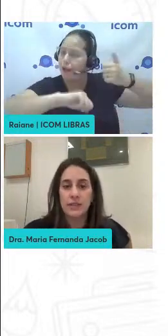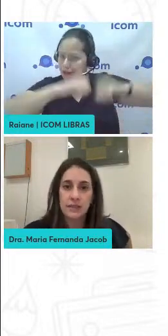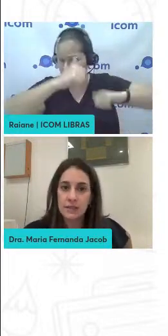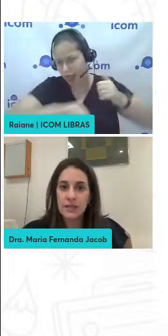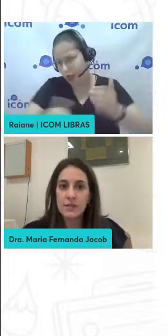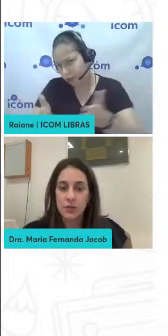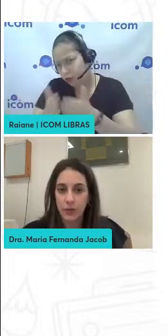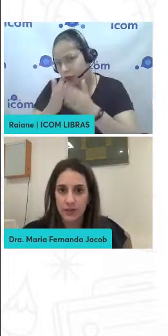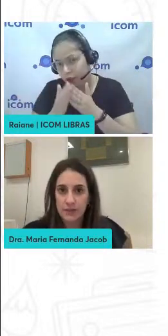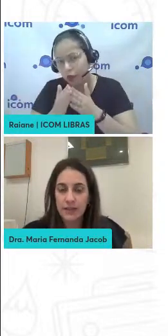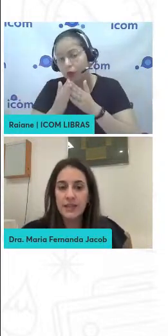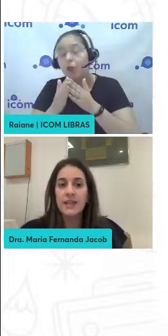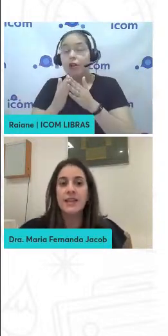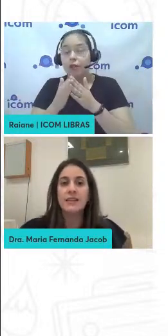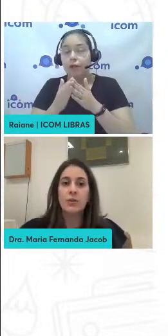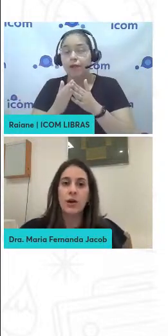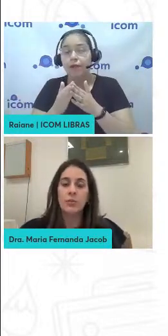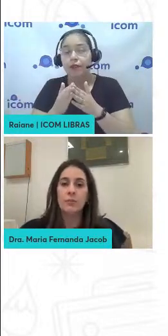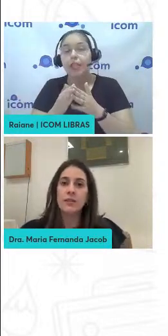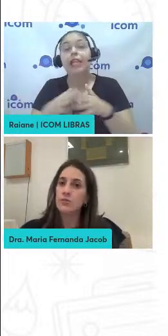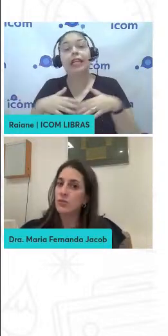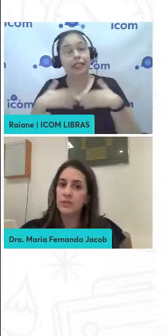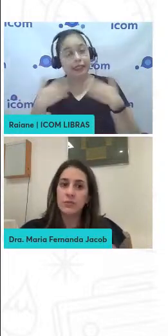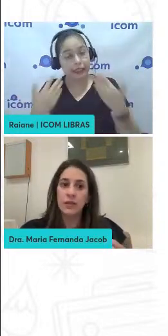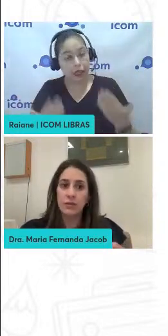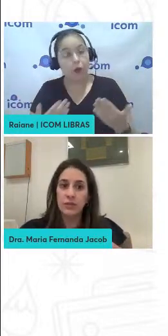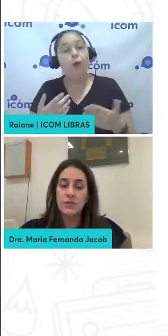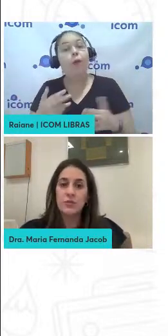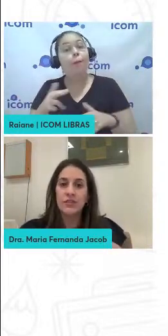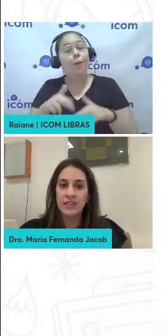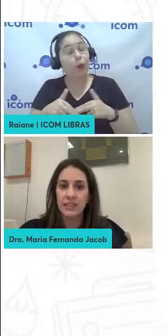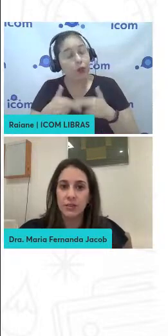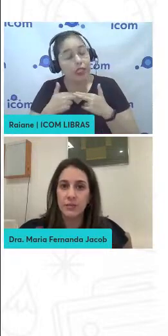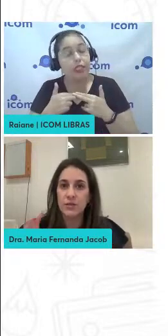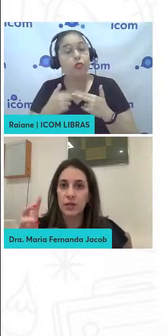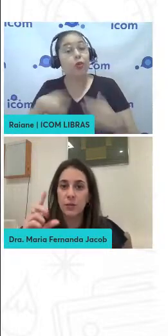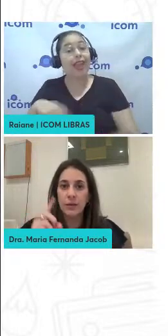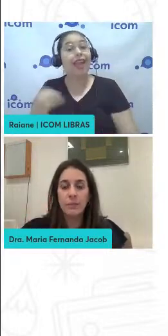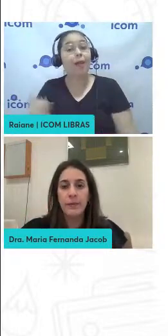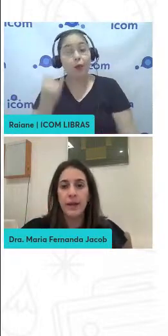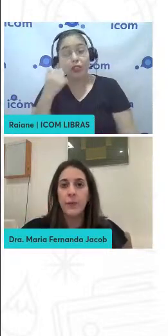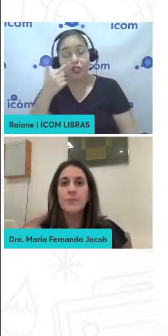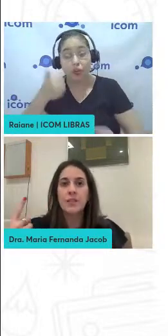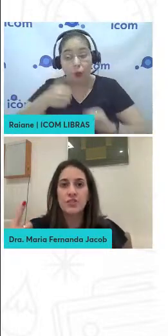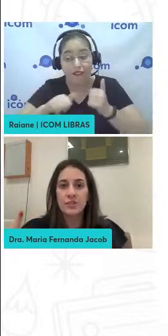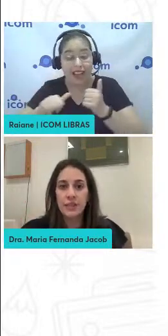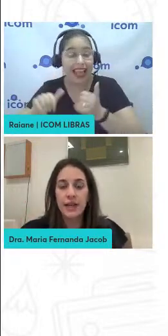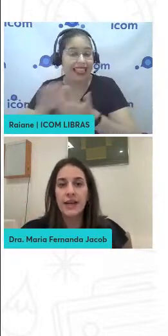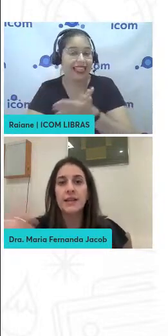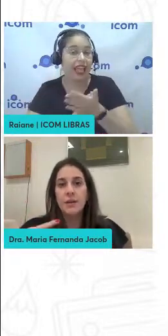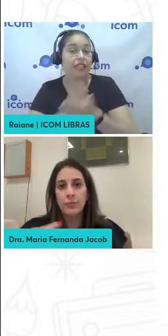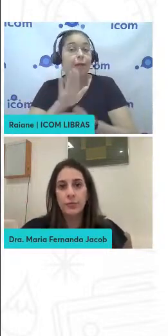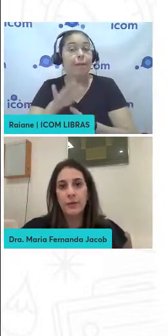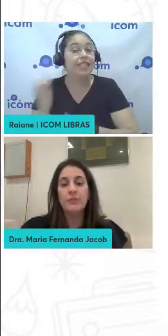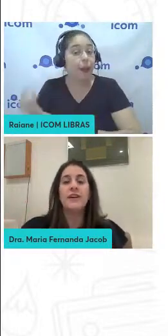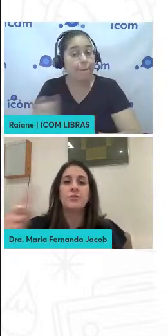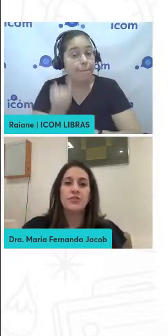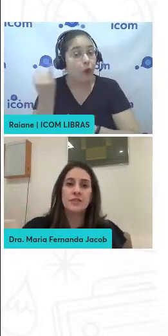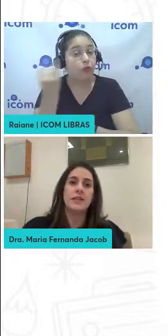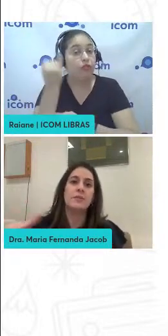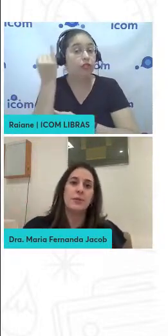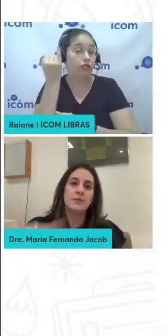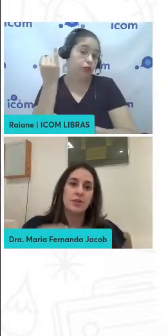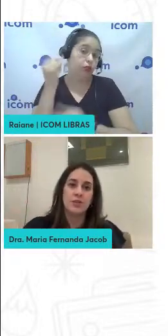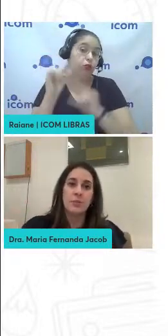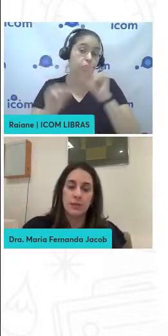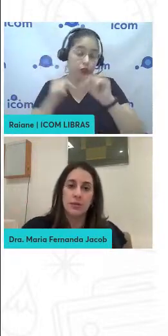apresente alguma dessas questões. Então, é um momento onde eu não estou avaliando, mas eu tenho o papel de triar pelo fato